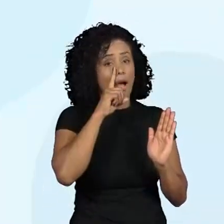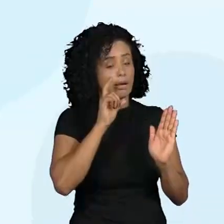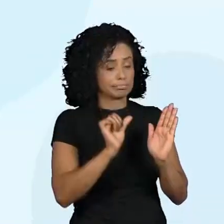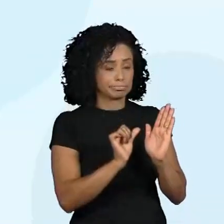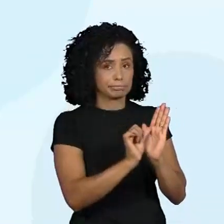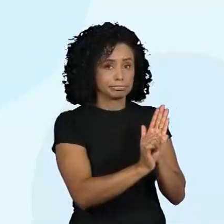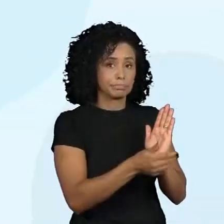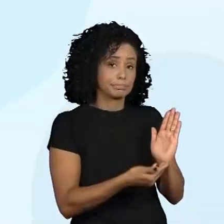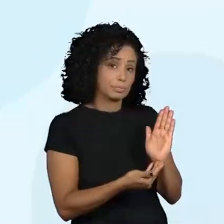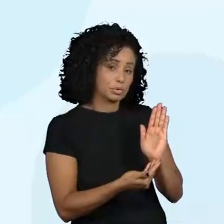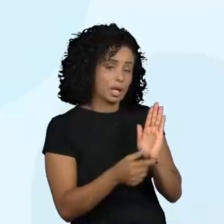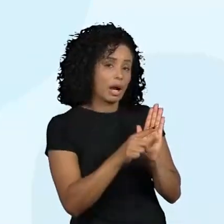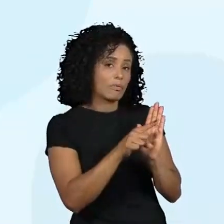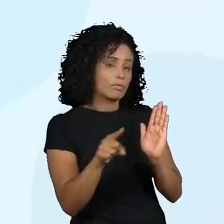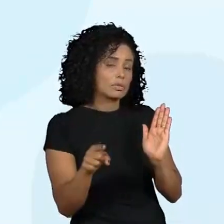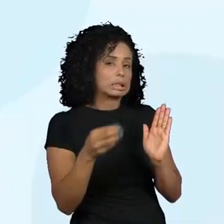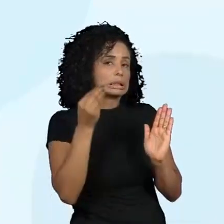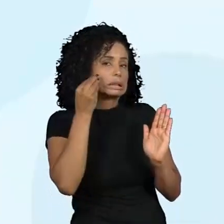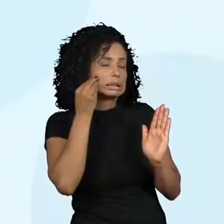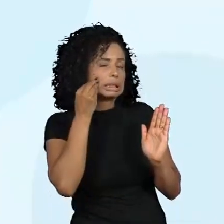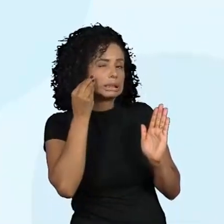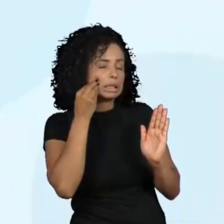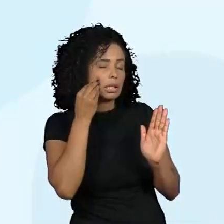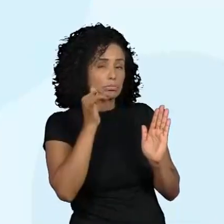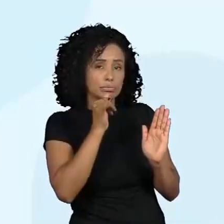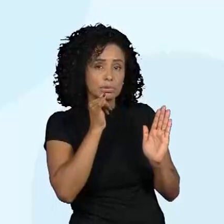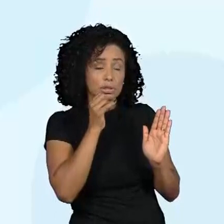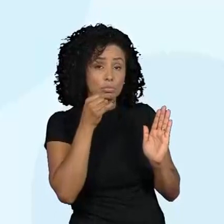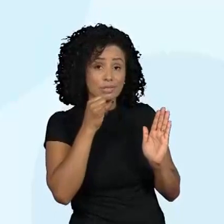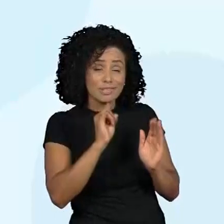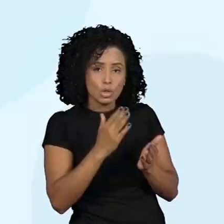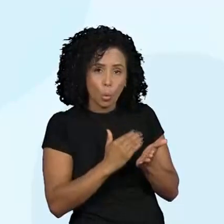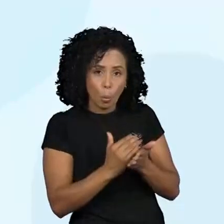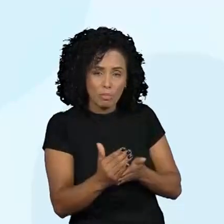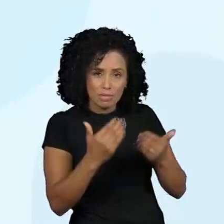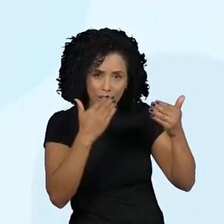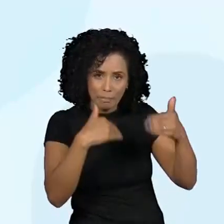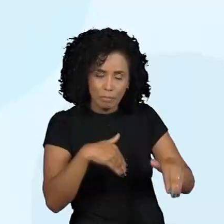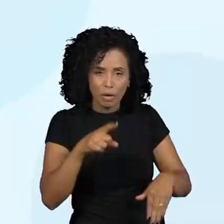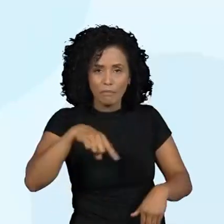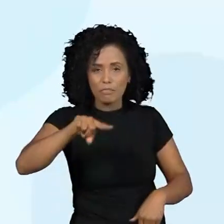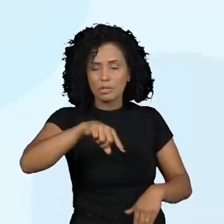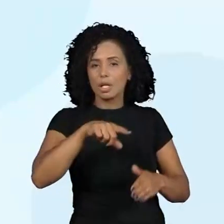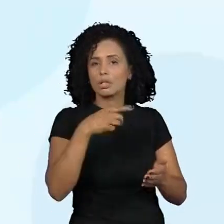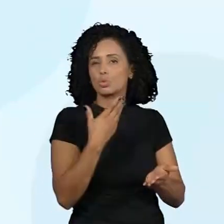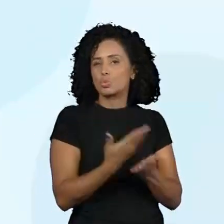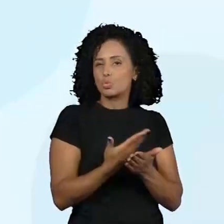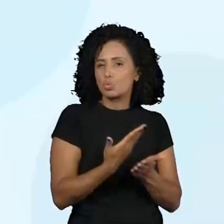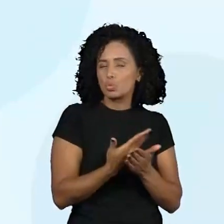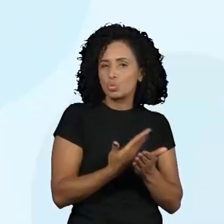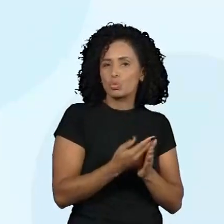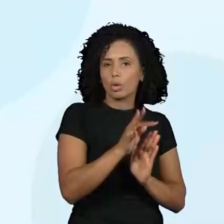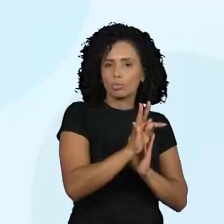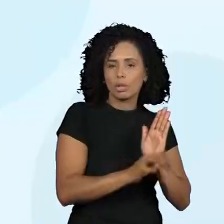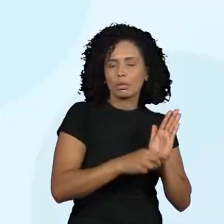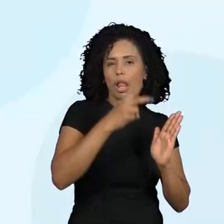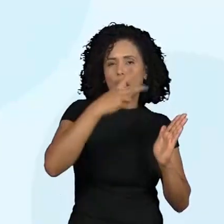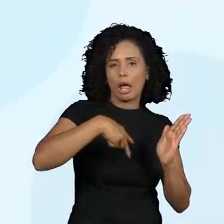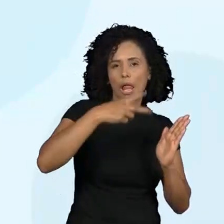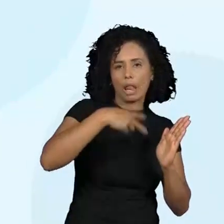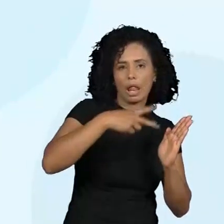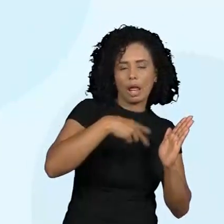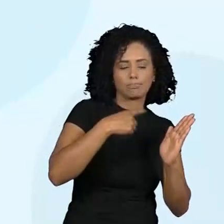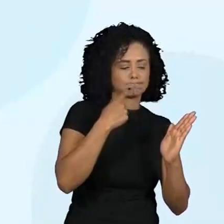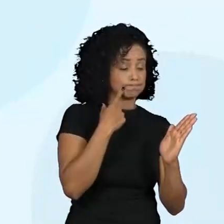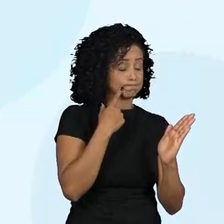esse movimento que vocês têm que fazer quando for às provas, quando vocês tiverem que localizar uma informação